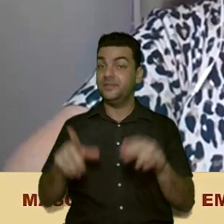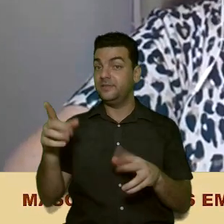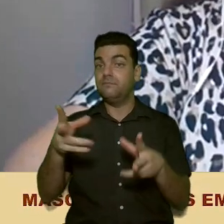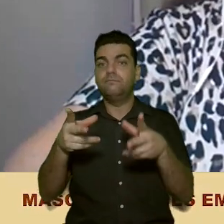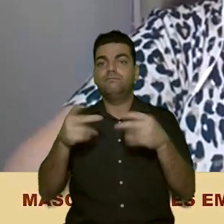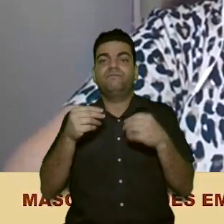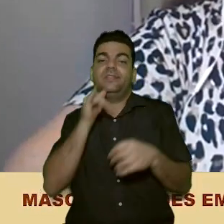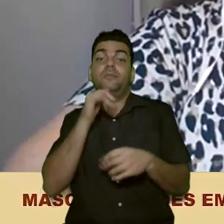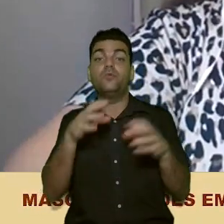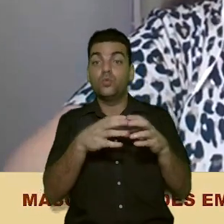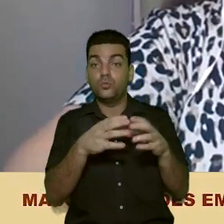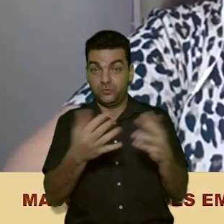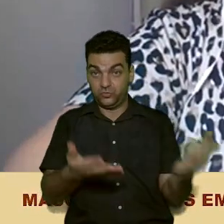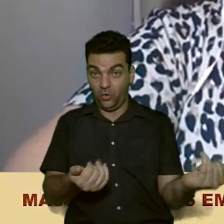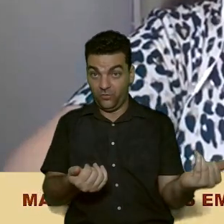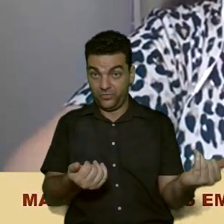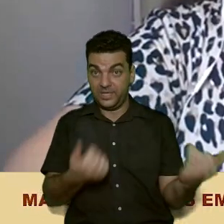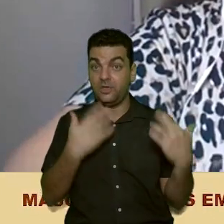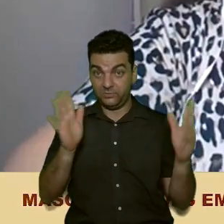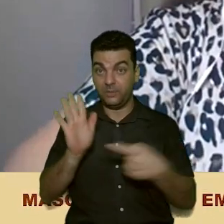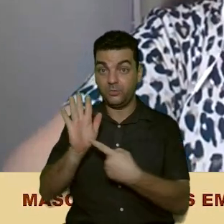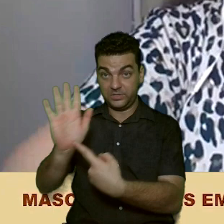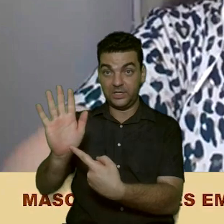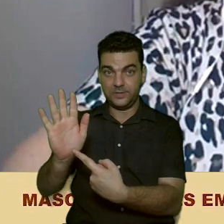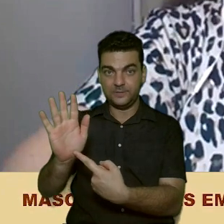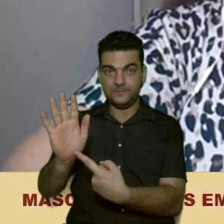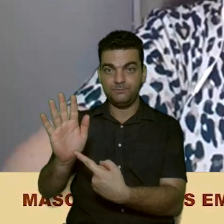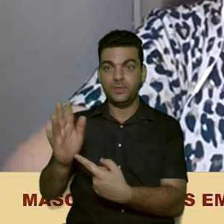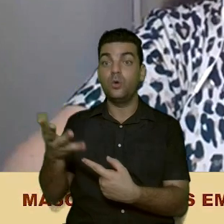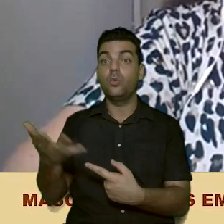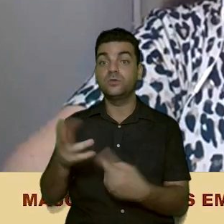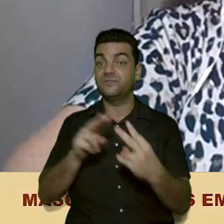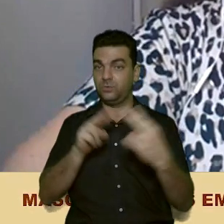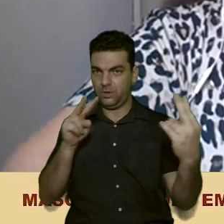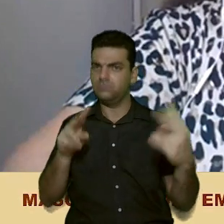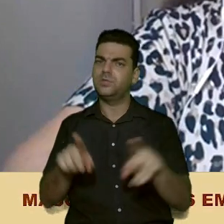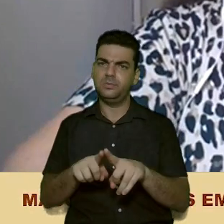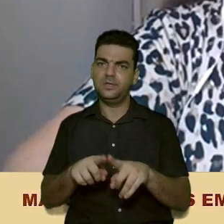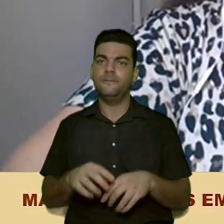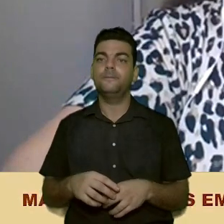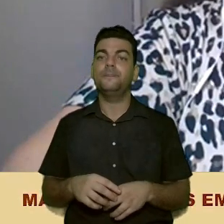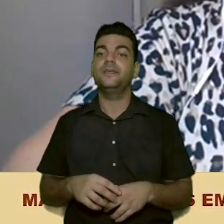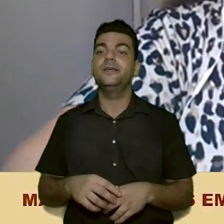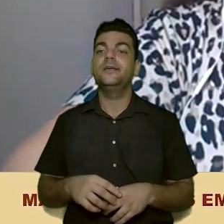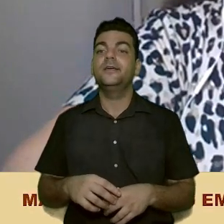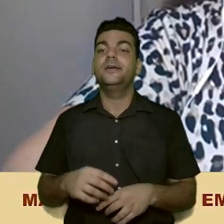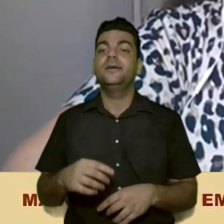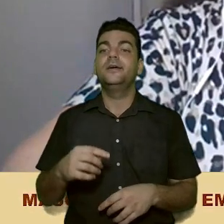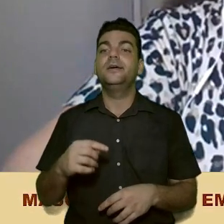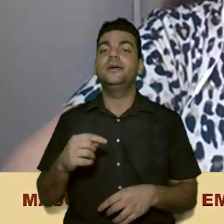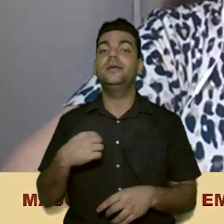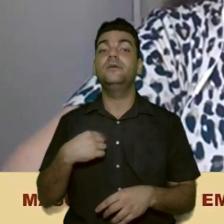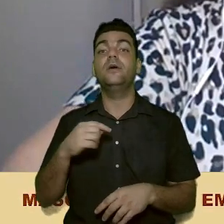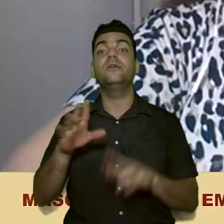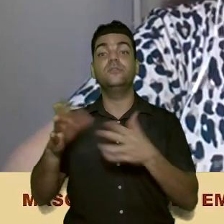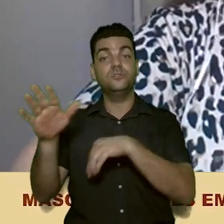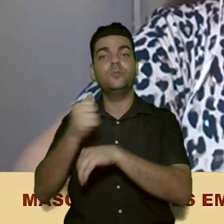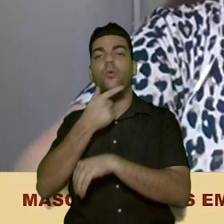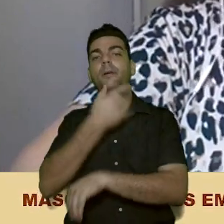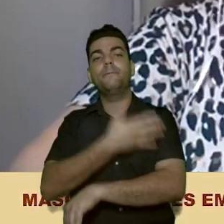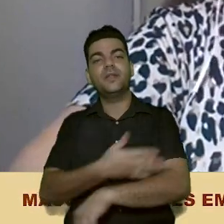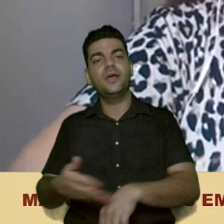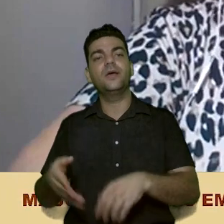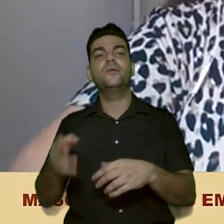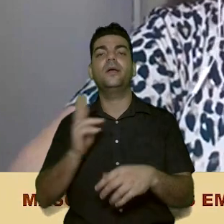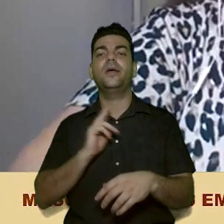de homens, os grupos de homens que eu fiz já presenciais e hoje mesmo no online, eu acabo atraindo um público que é homem branco, que é homem hétero,